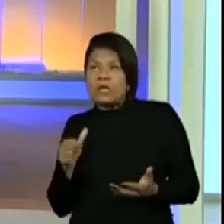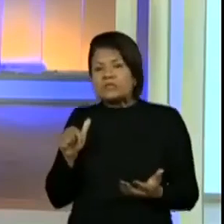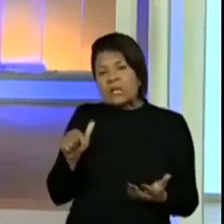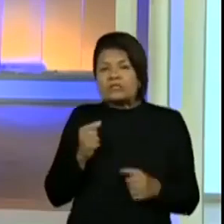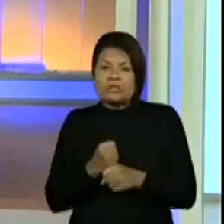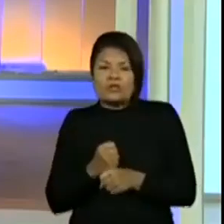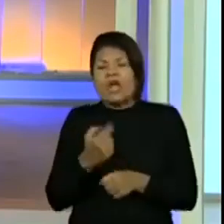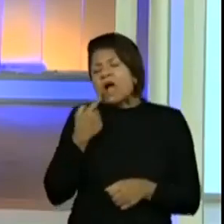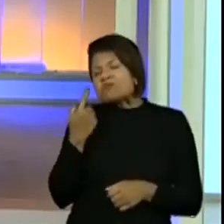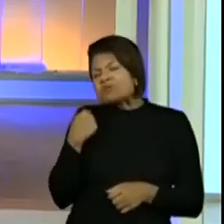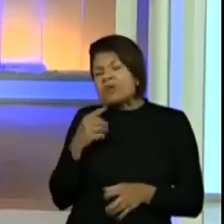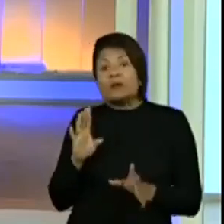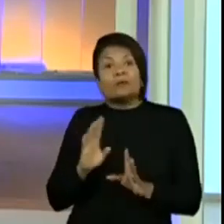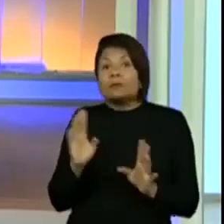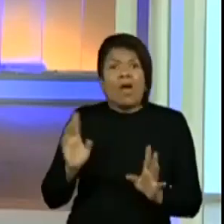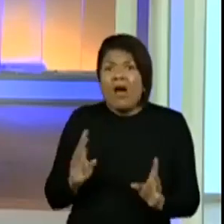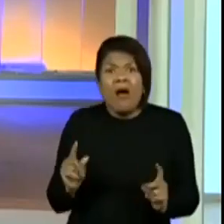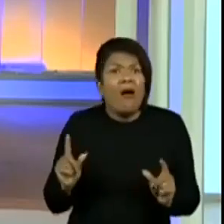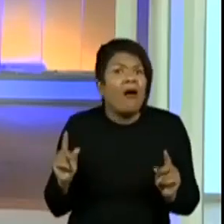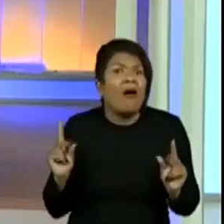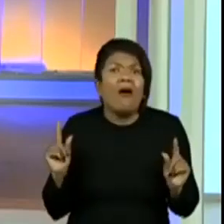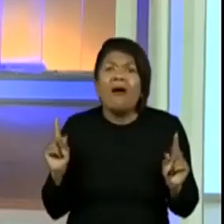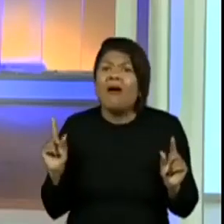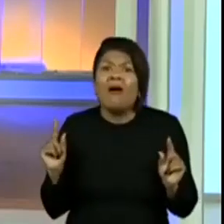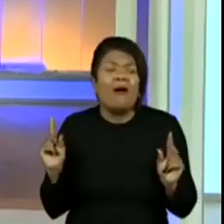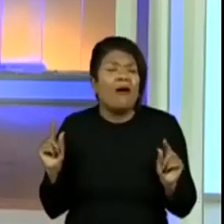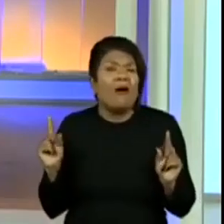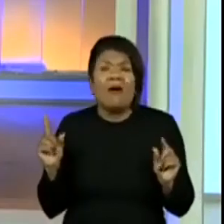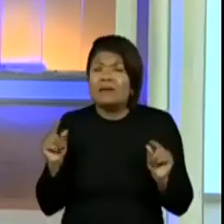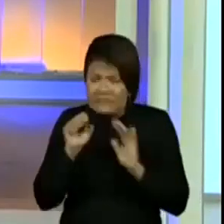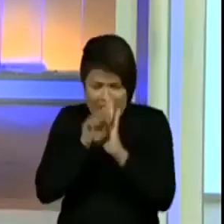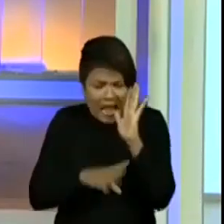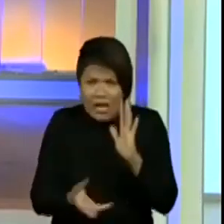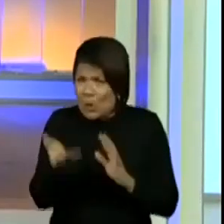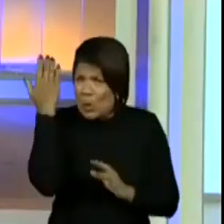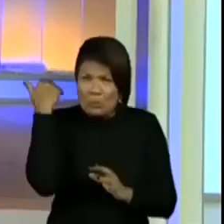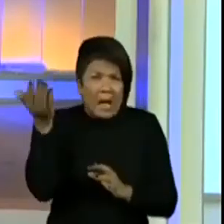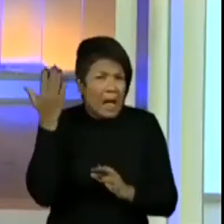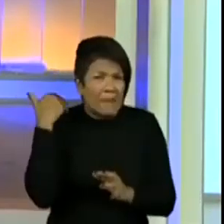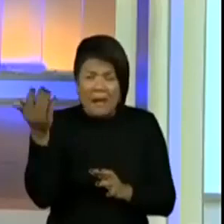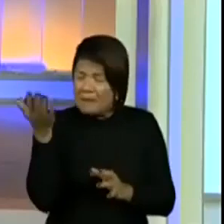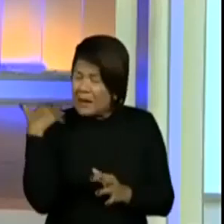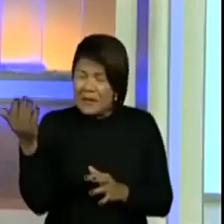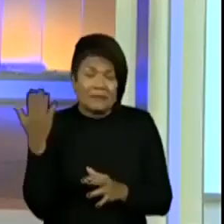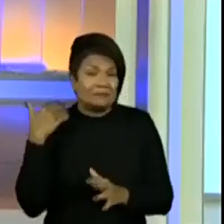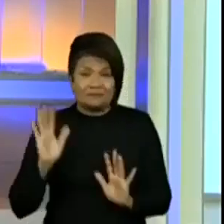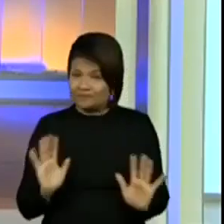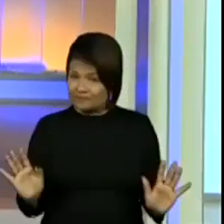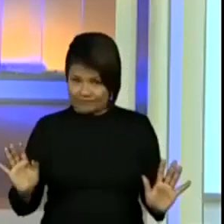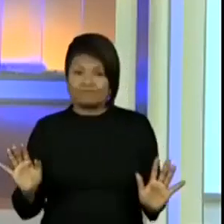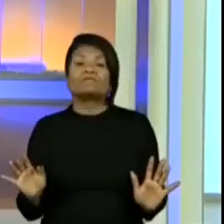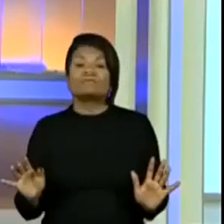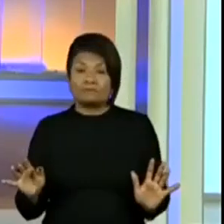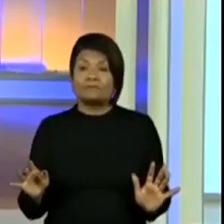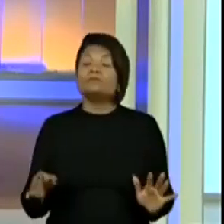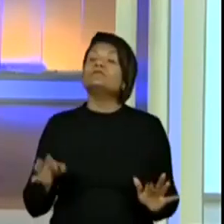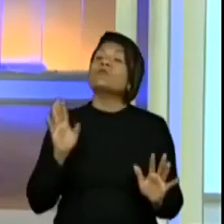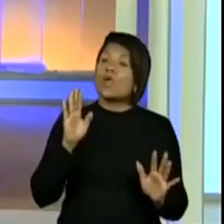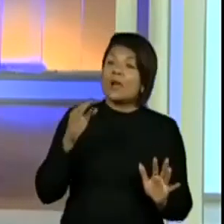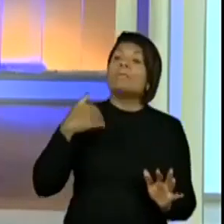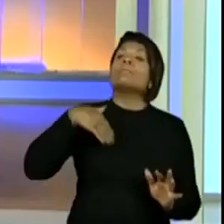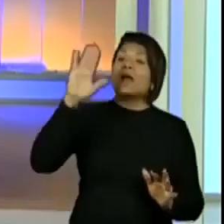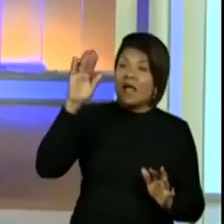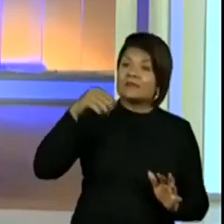um consumo que já ocorre há muito e muito tempo. E geral está colocando aí, muito bem. Mais